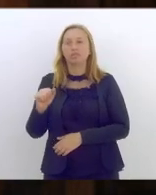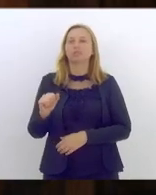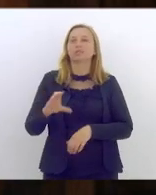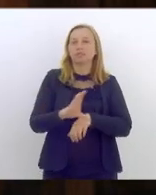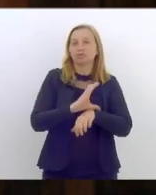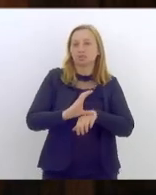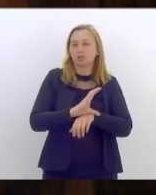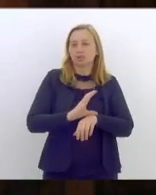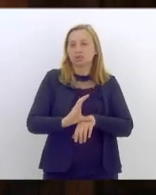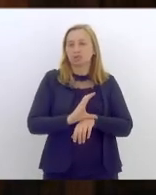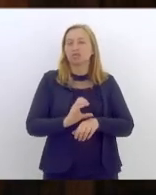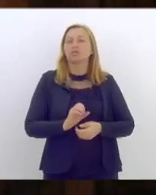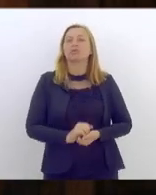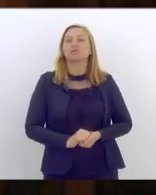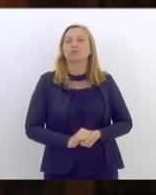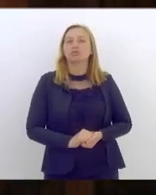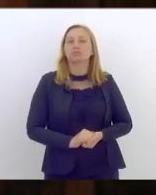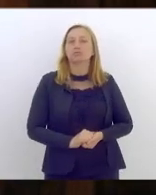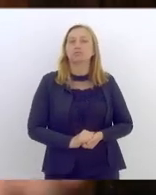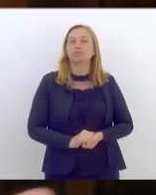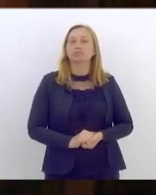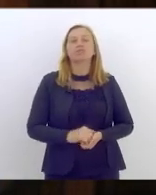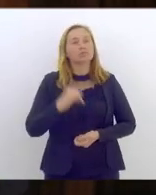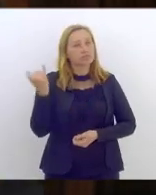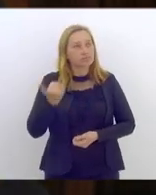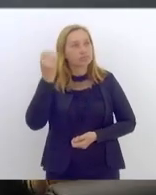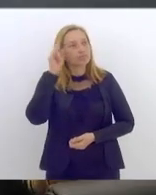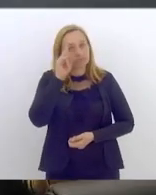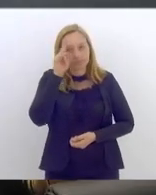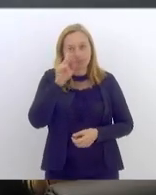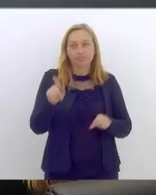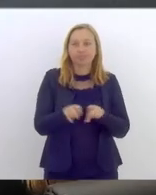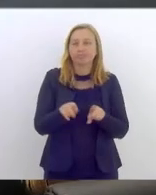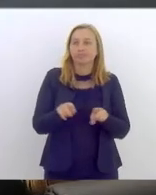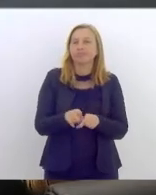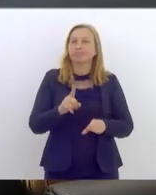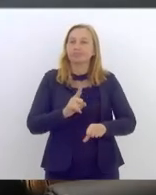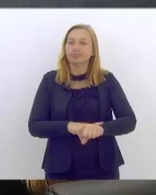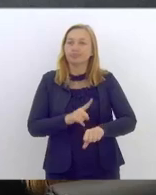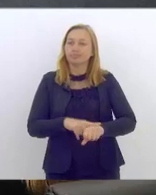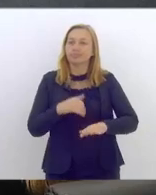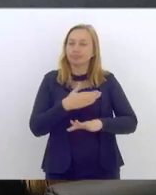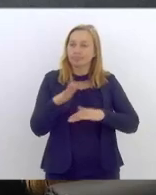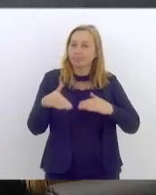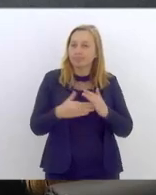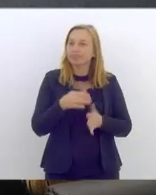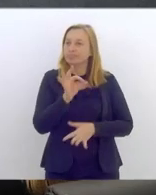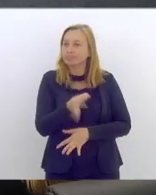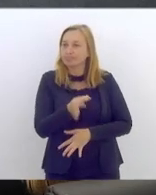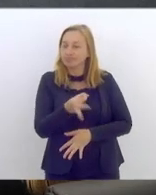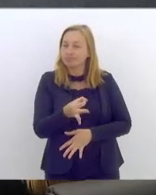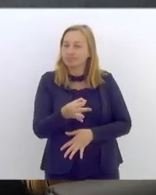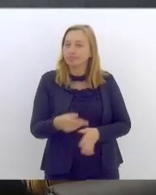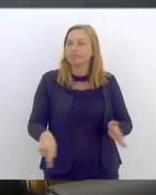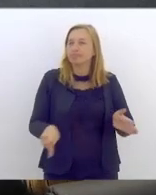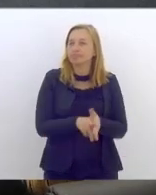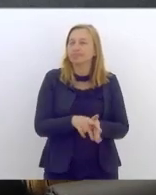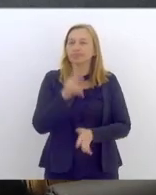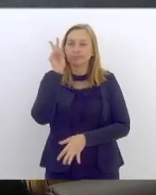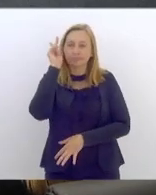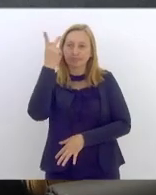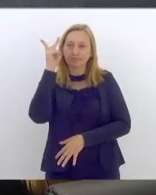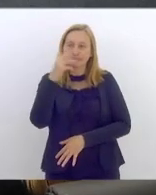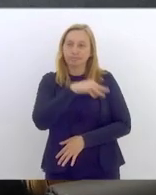Constituição então é importante lembrá-los também nesse momento todos que de certa forma fizeram parte da história